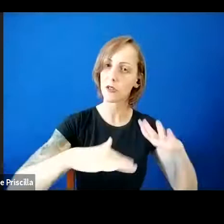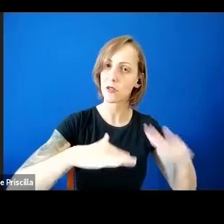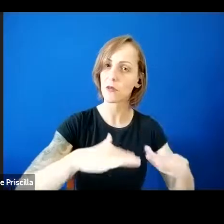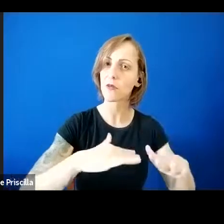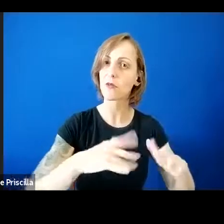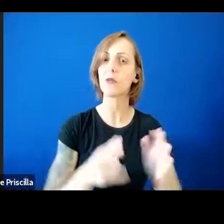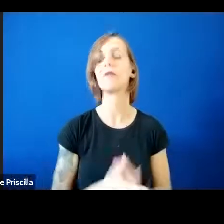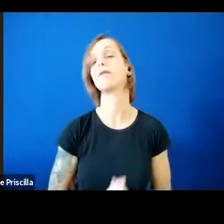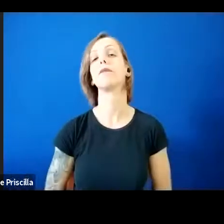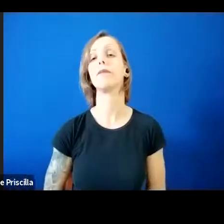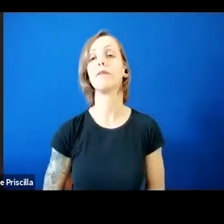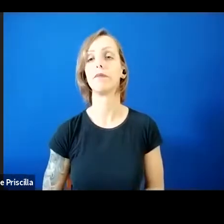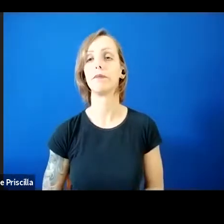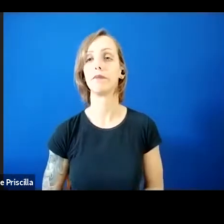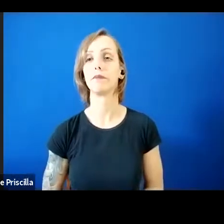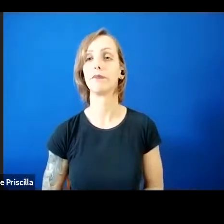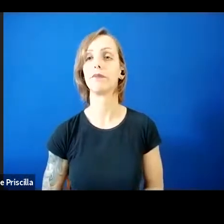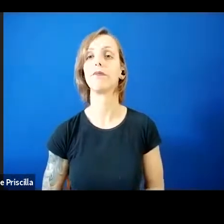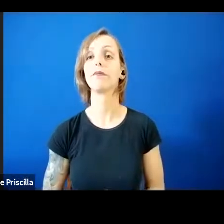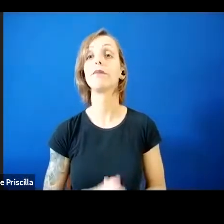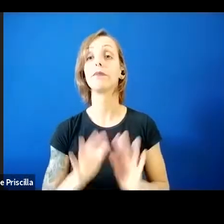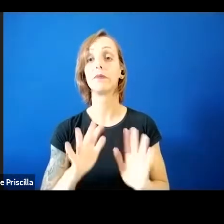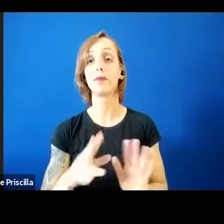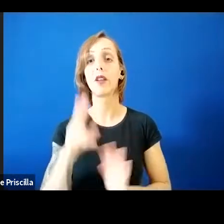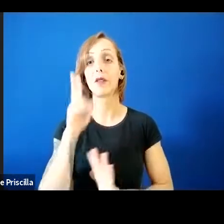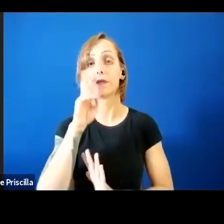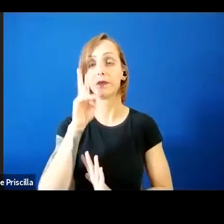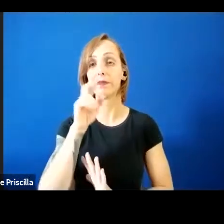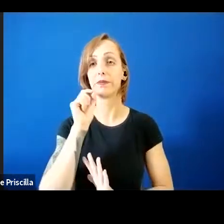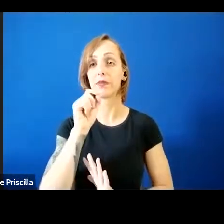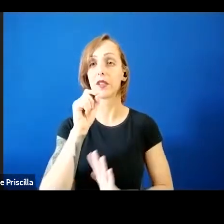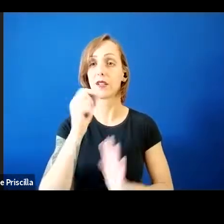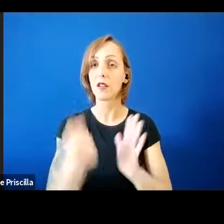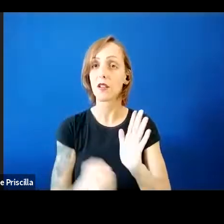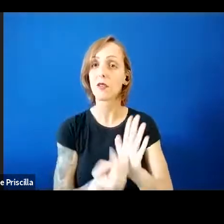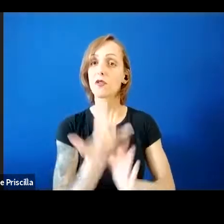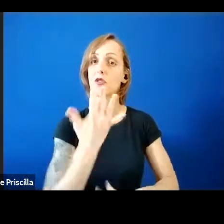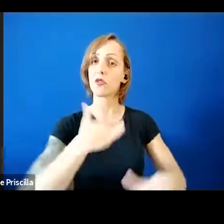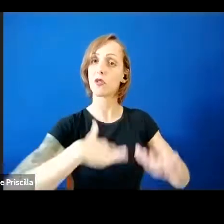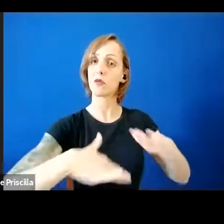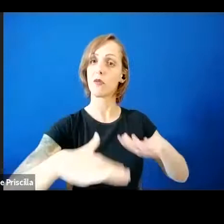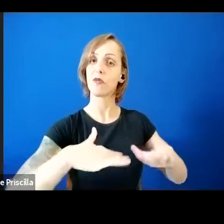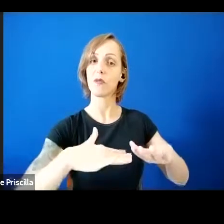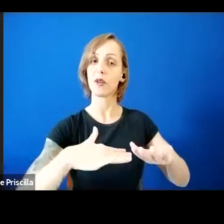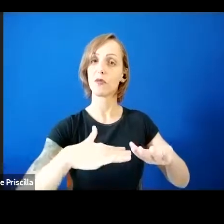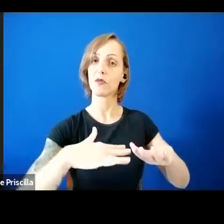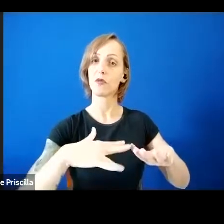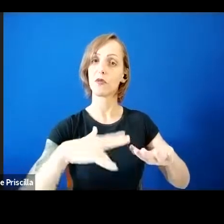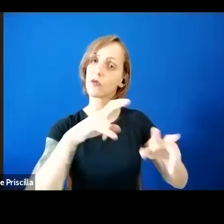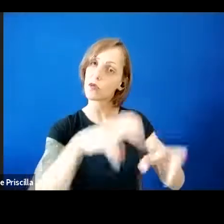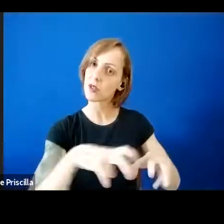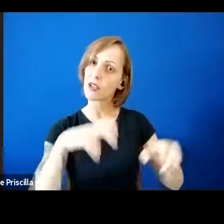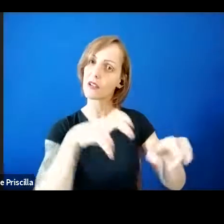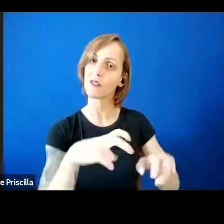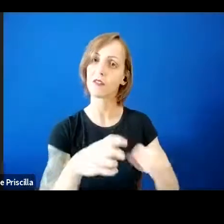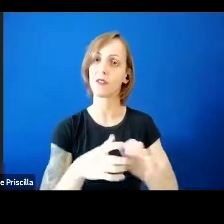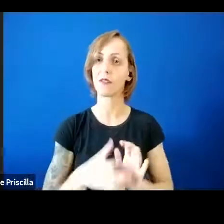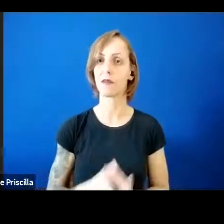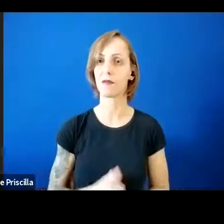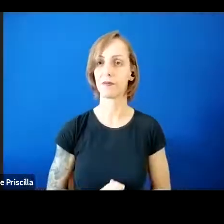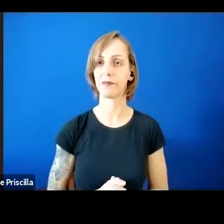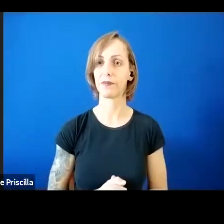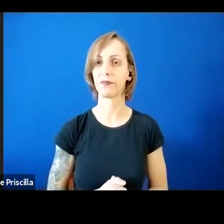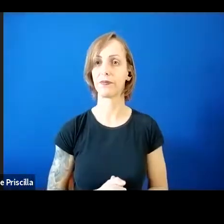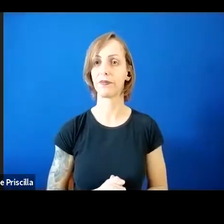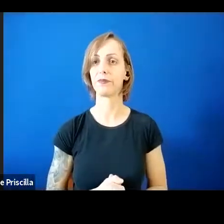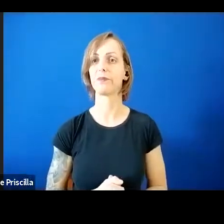então, aqui no estado do Rio Grande do Sul, que surgiu o movimento dos pequenos agricultores. Então, através desse acampamento da seca, que foi